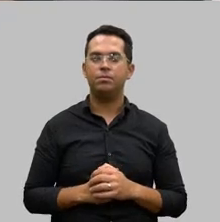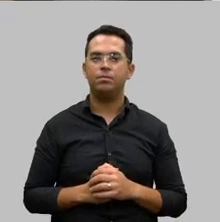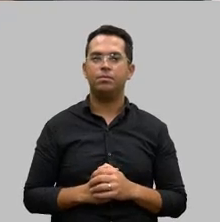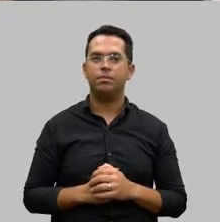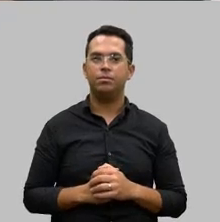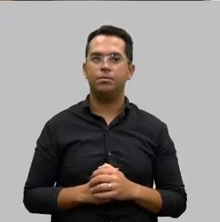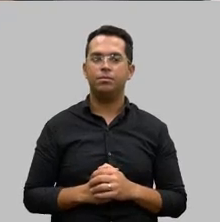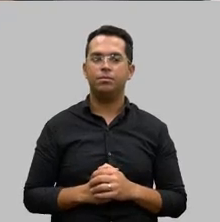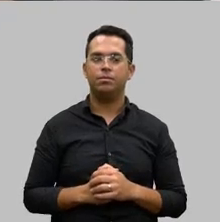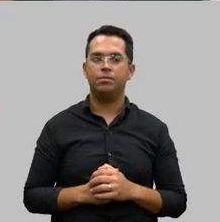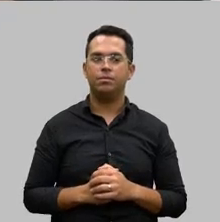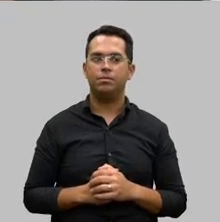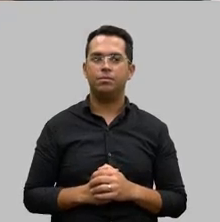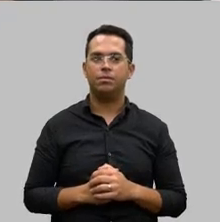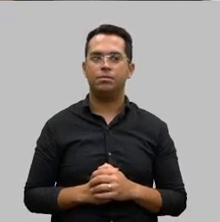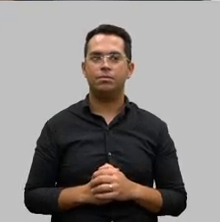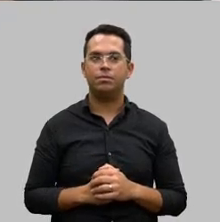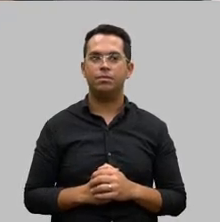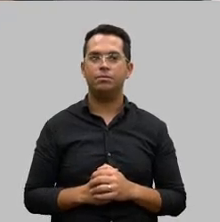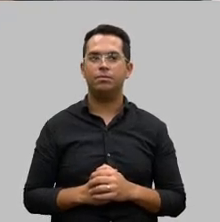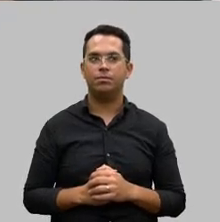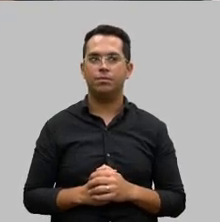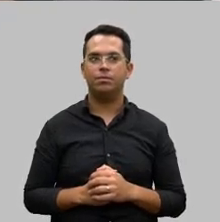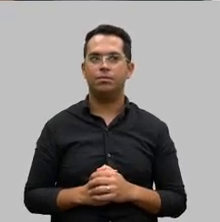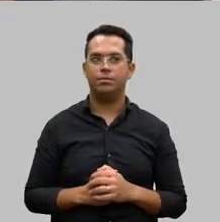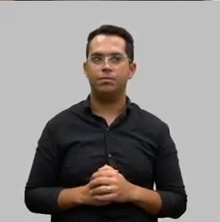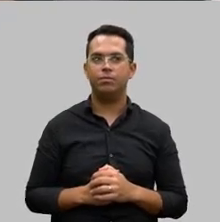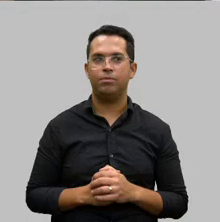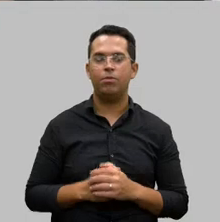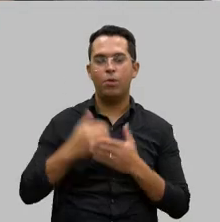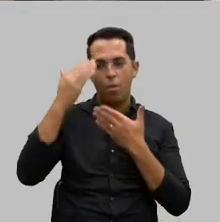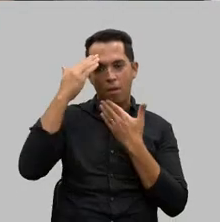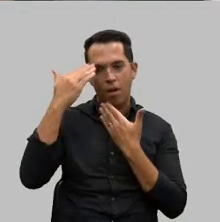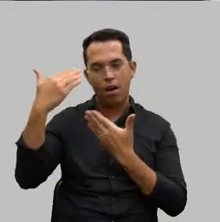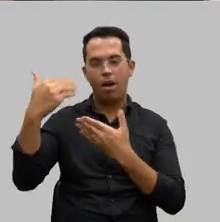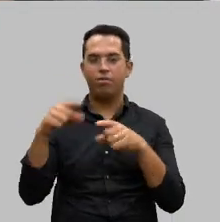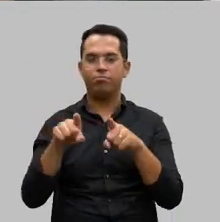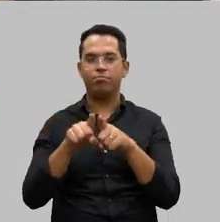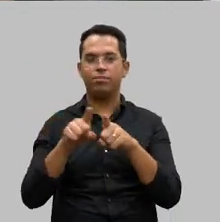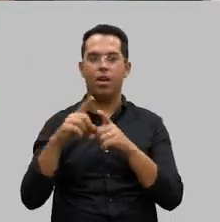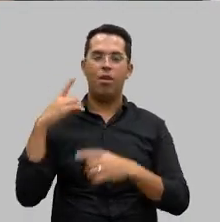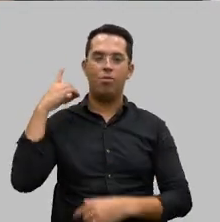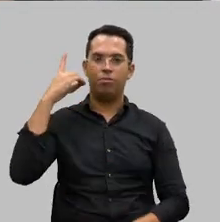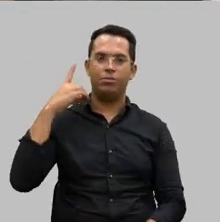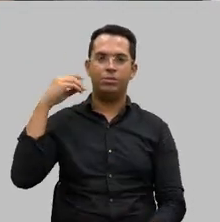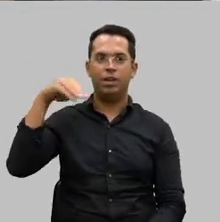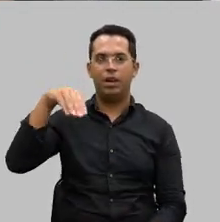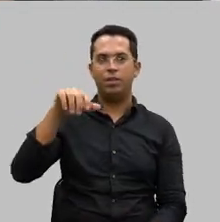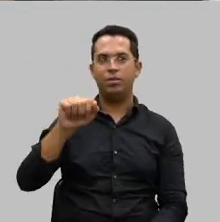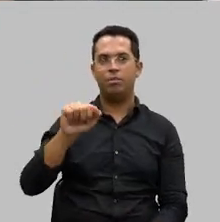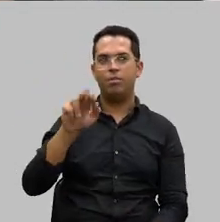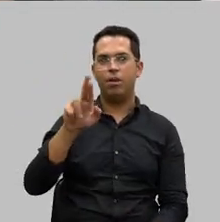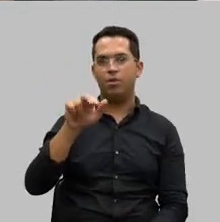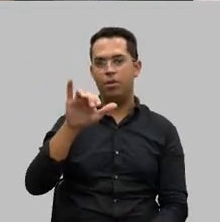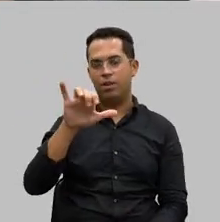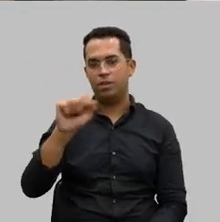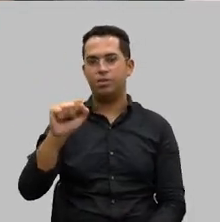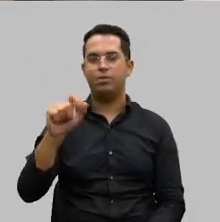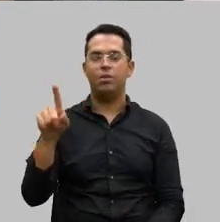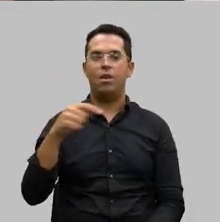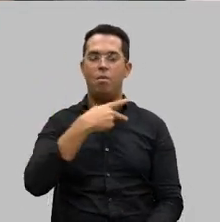hoje obrigado ao Deputado Maurício é presidente da Comissão das pessoas com deficiência